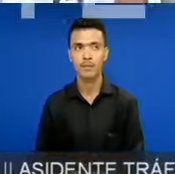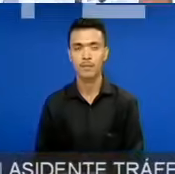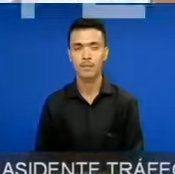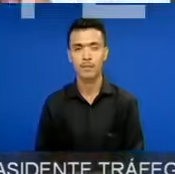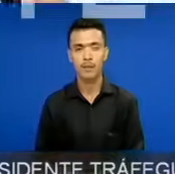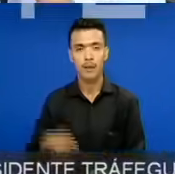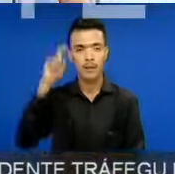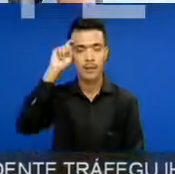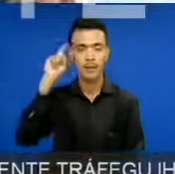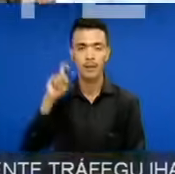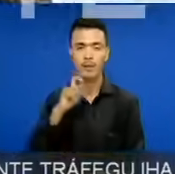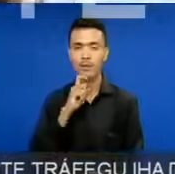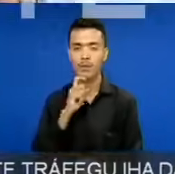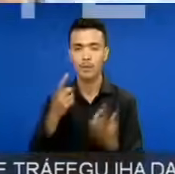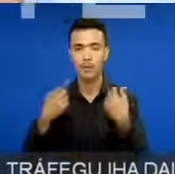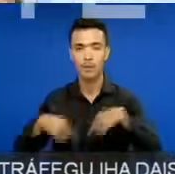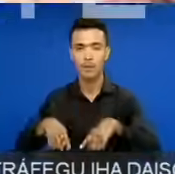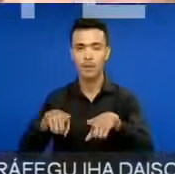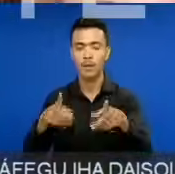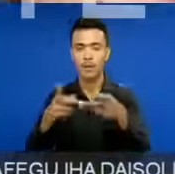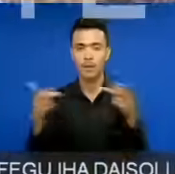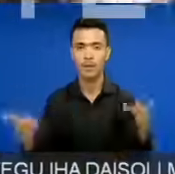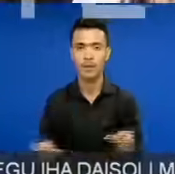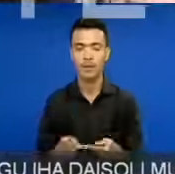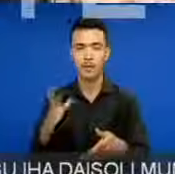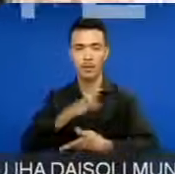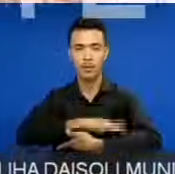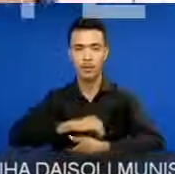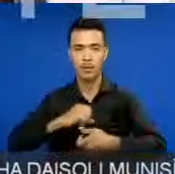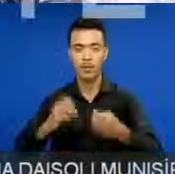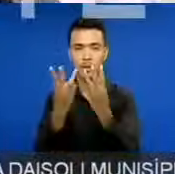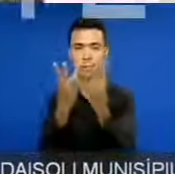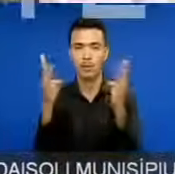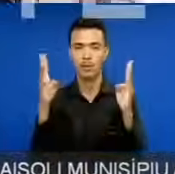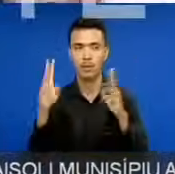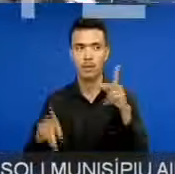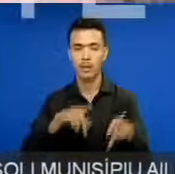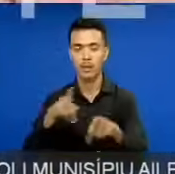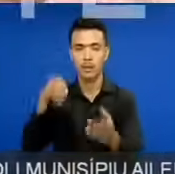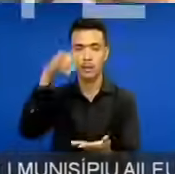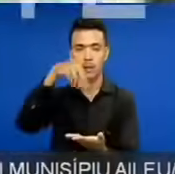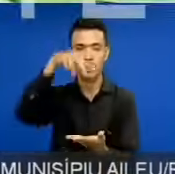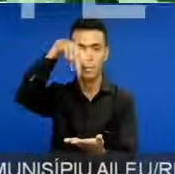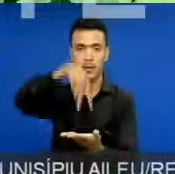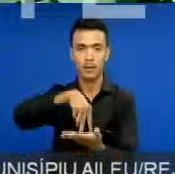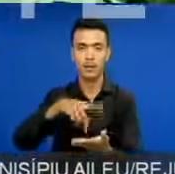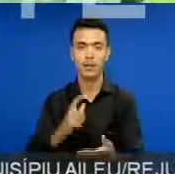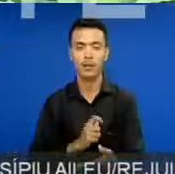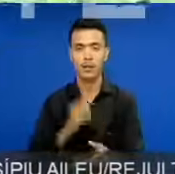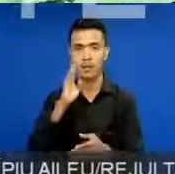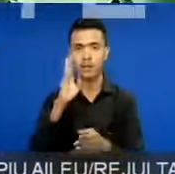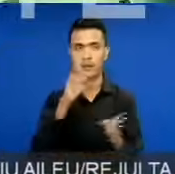Chefe governo Kairala Xanana Gusmão tun direto ba terreno hodi sobu luto nebe cidadão balun tau iha área Taipei hodi impede